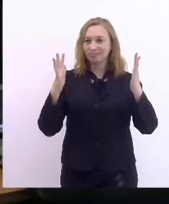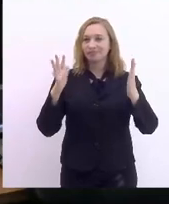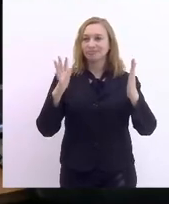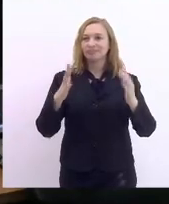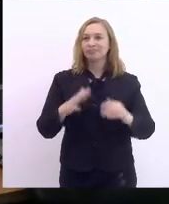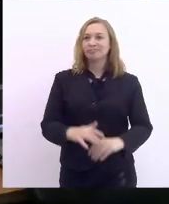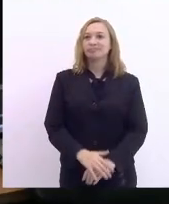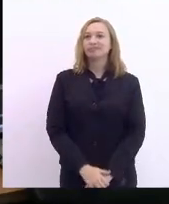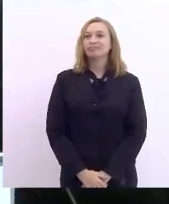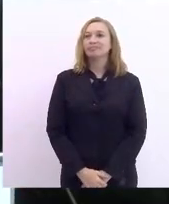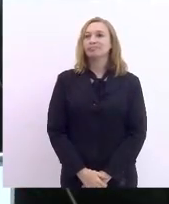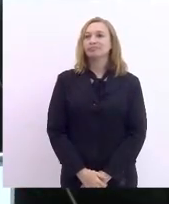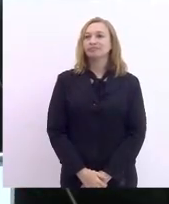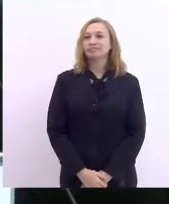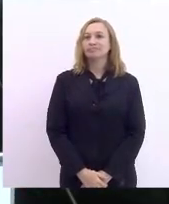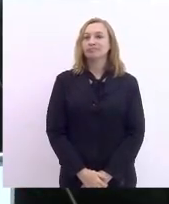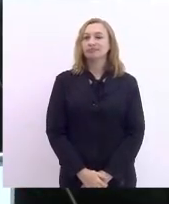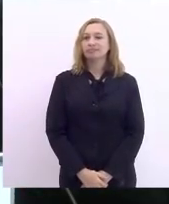G1